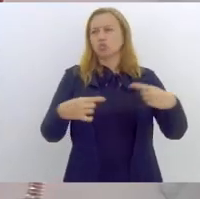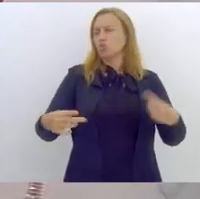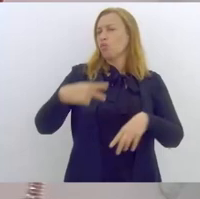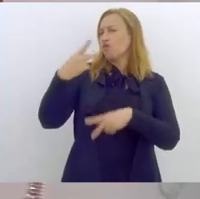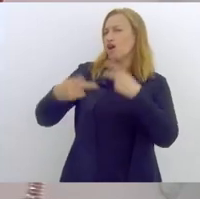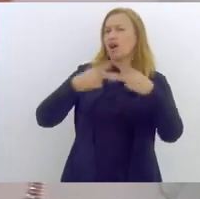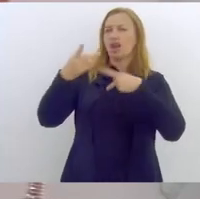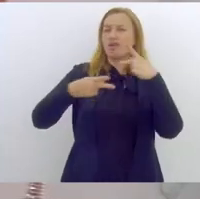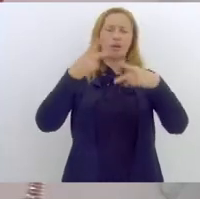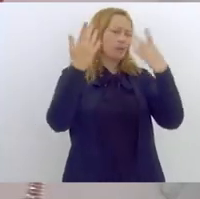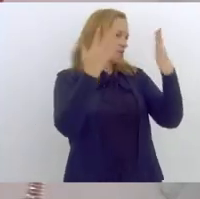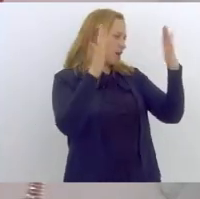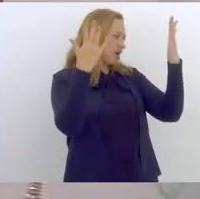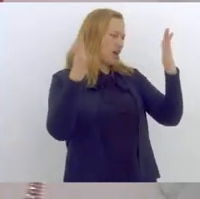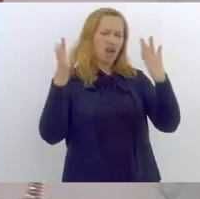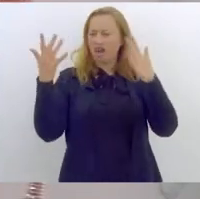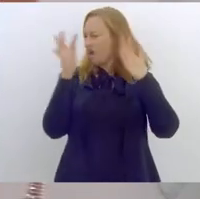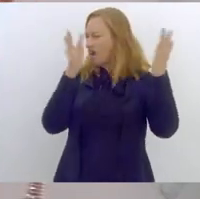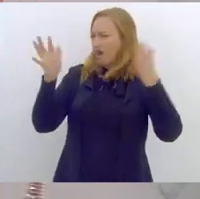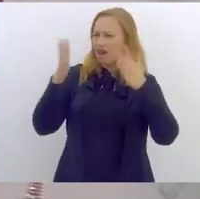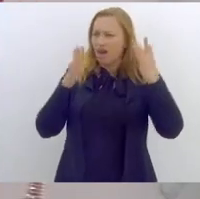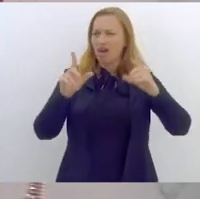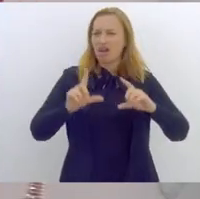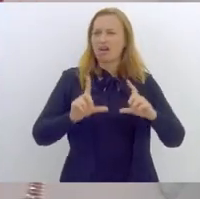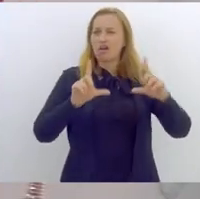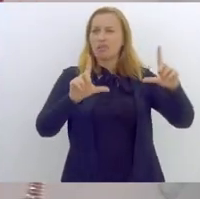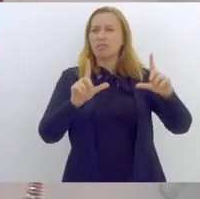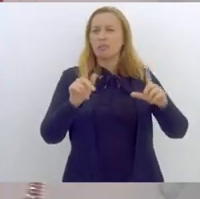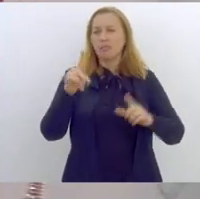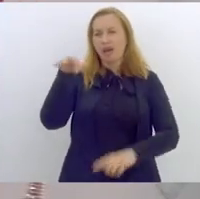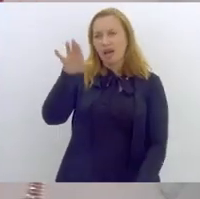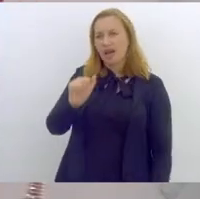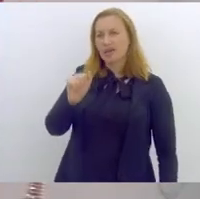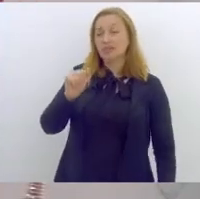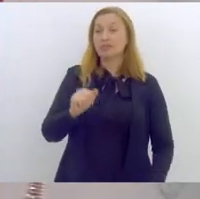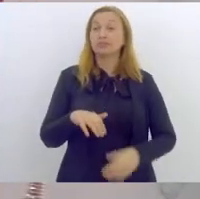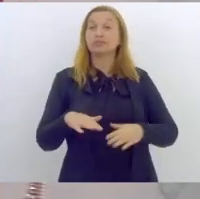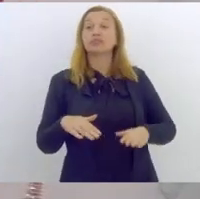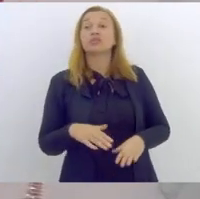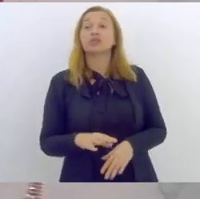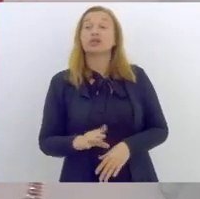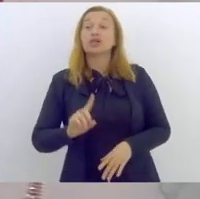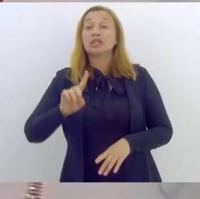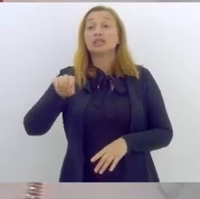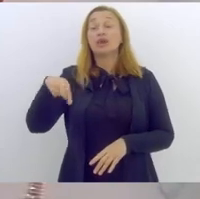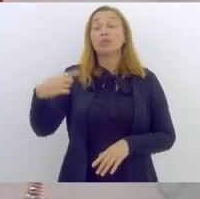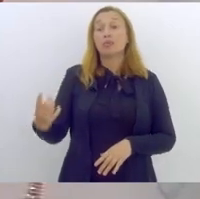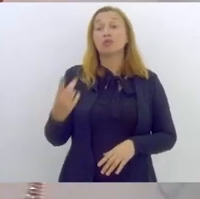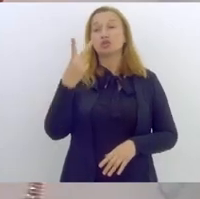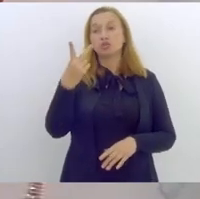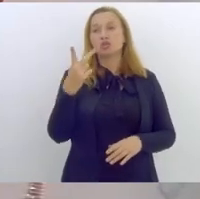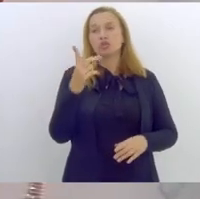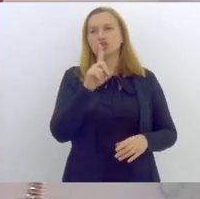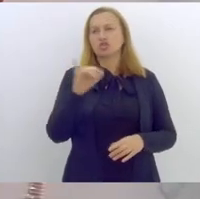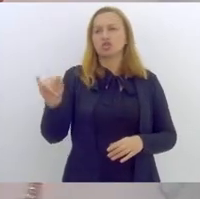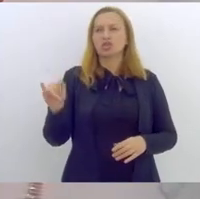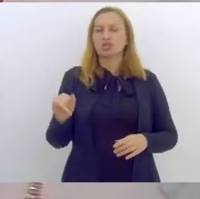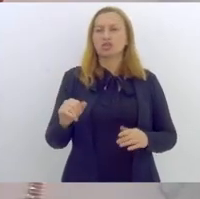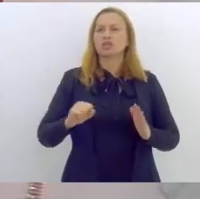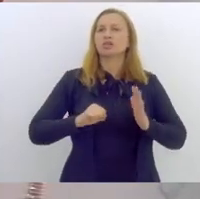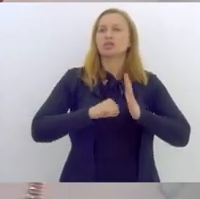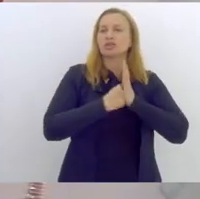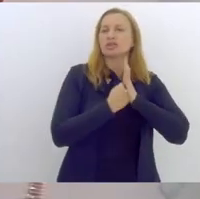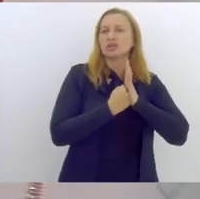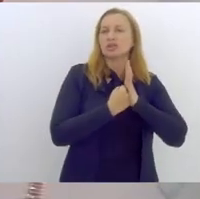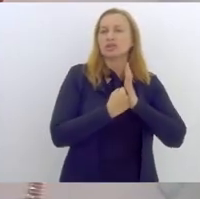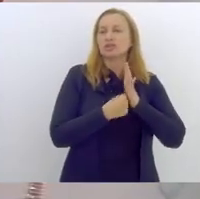entrega de placa homenagem aplausos com toda a polícia presente e dois dias depois da lei é vedada em Dois artigos